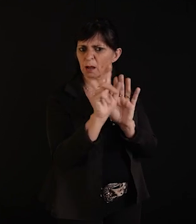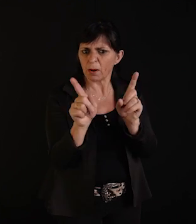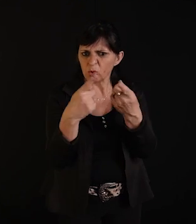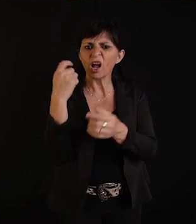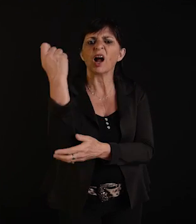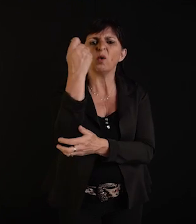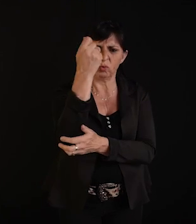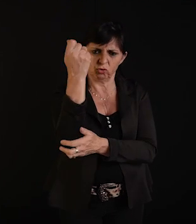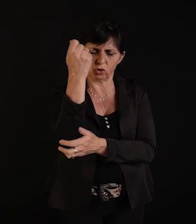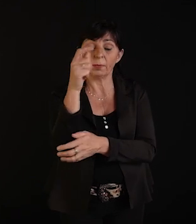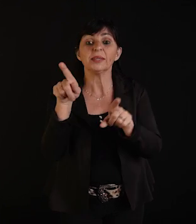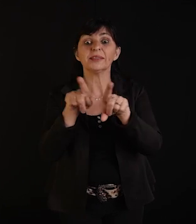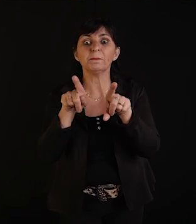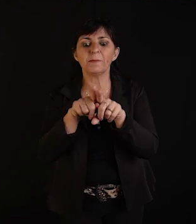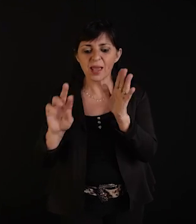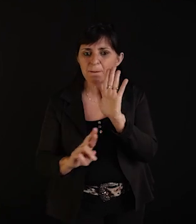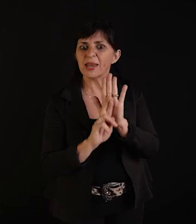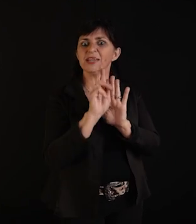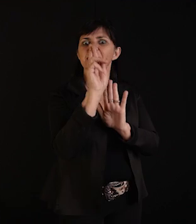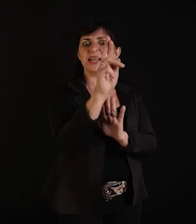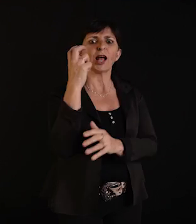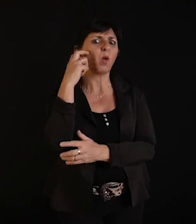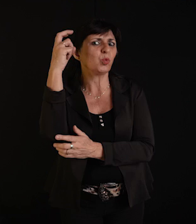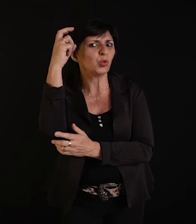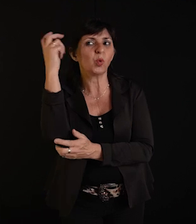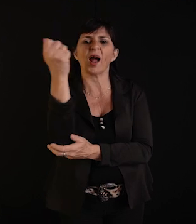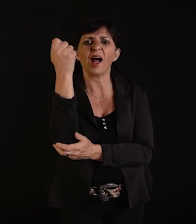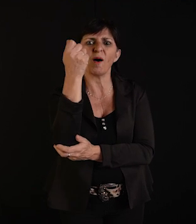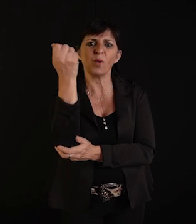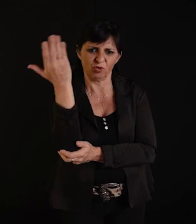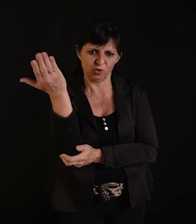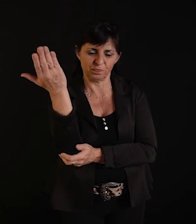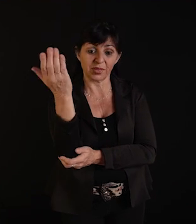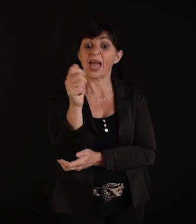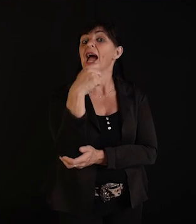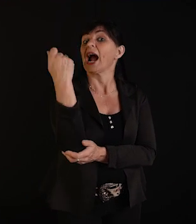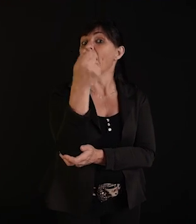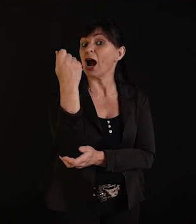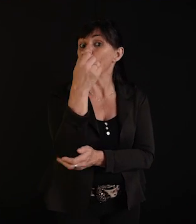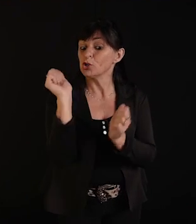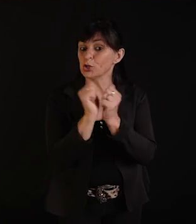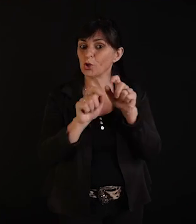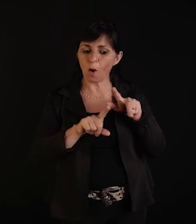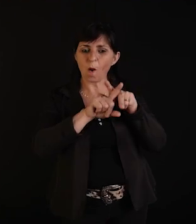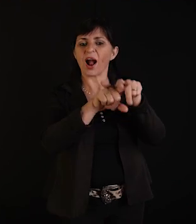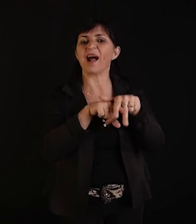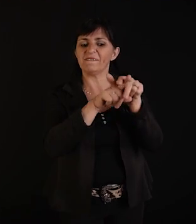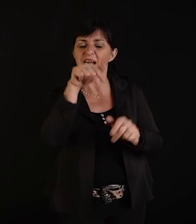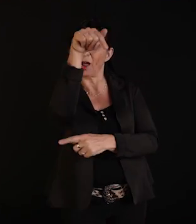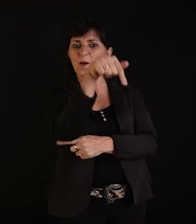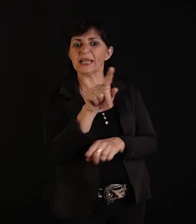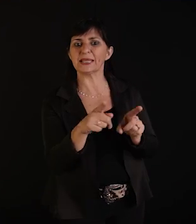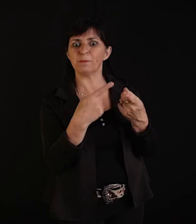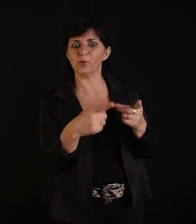cultura, a nossa cultura da tradição gaúcha do Sul do Brasil. O Gaúcho e o Cavalo, essa música aí foi onde